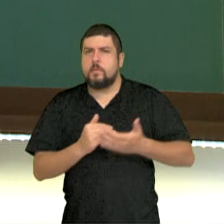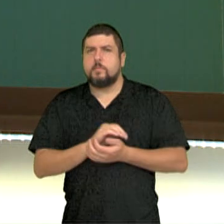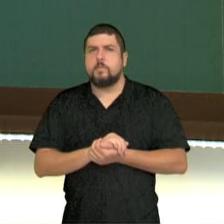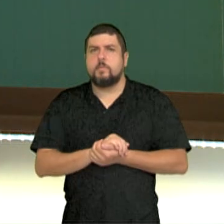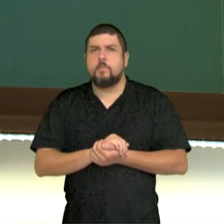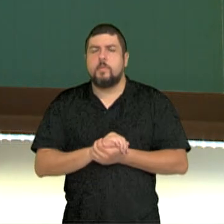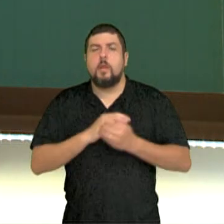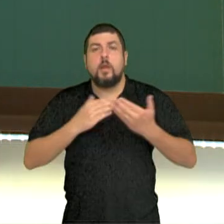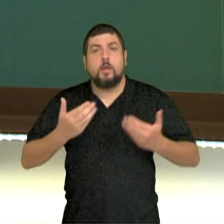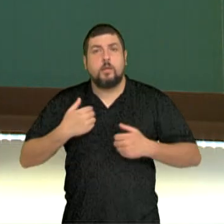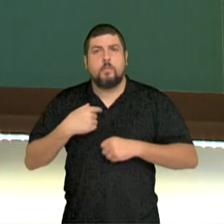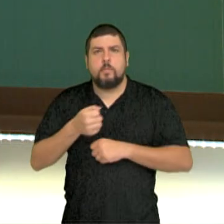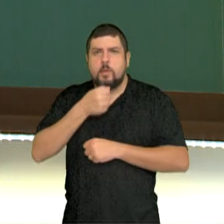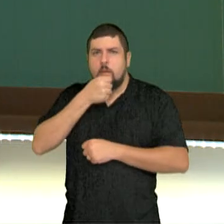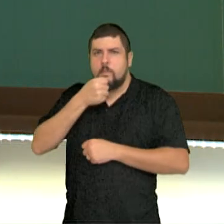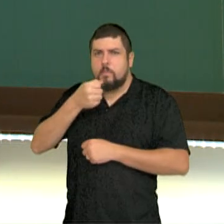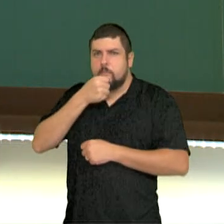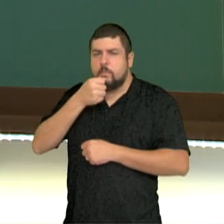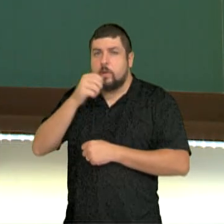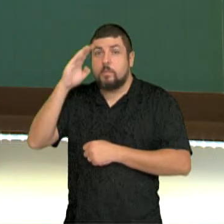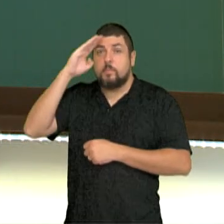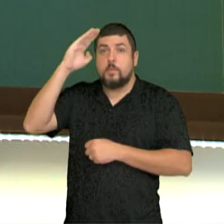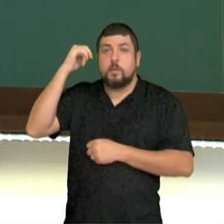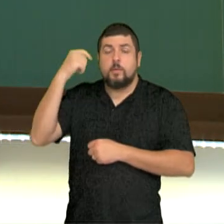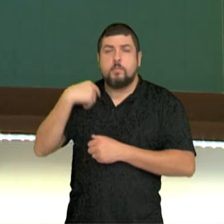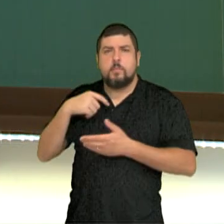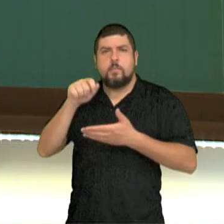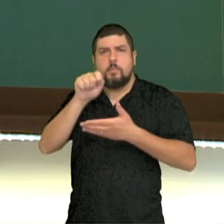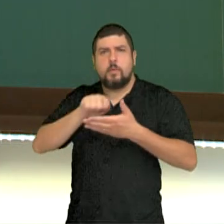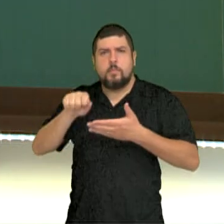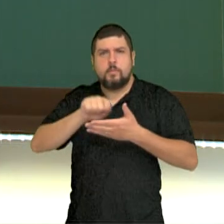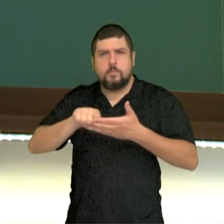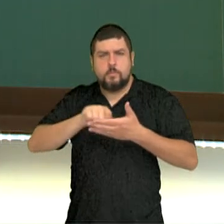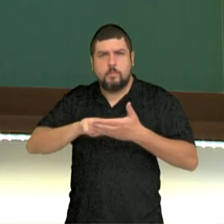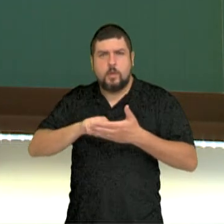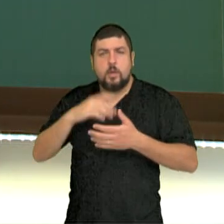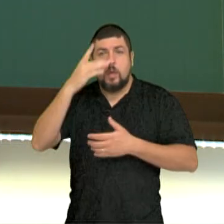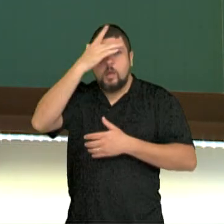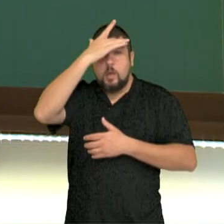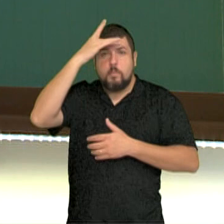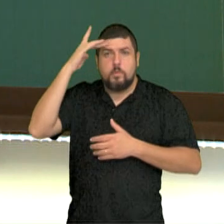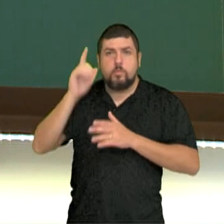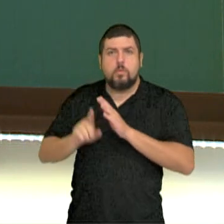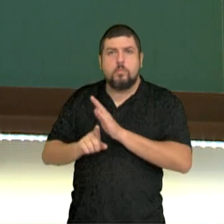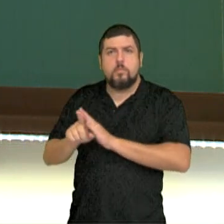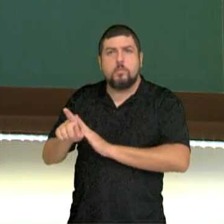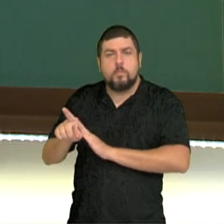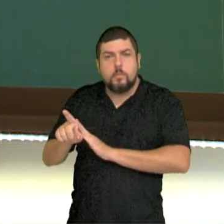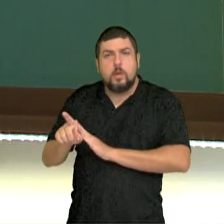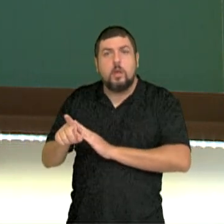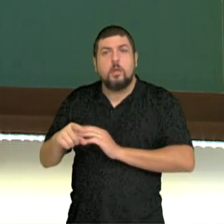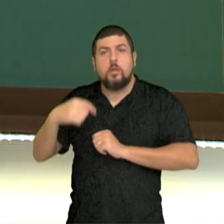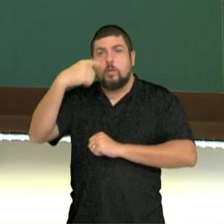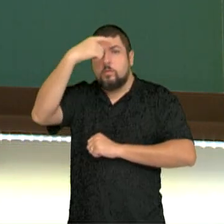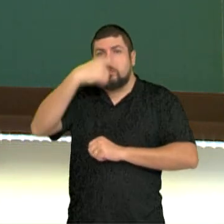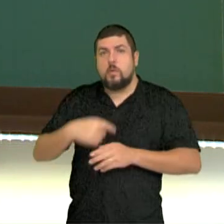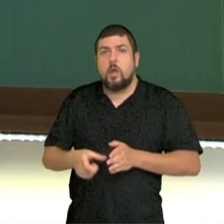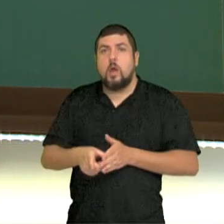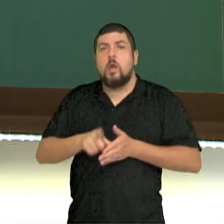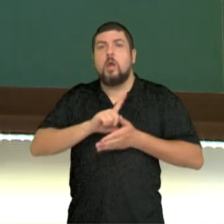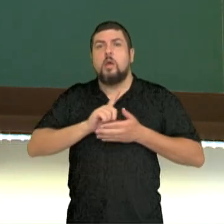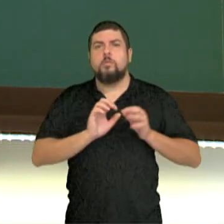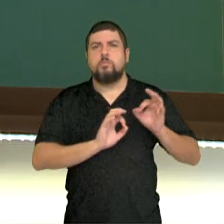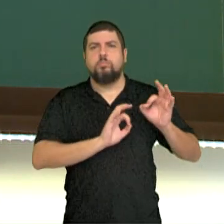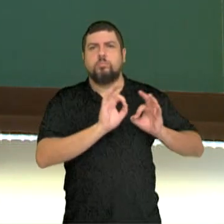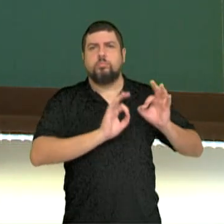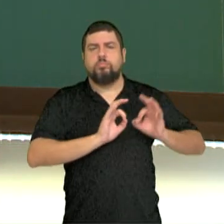uma entrevista, principalmente uma entrevista escrita, a pessoa que está perguntando, ela se prepara anteriormente. Não que